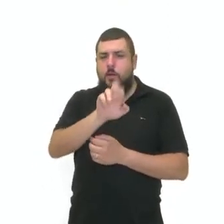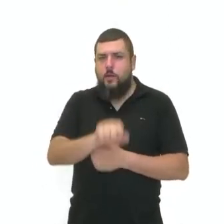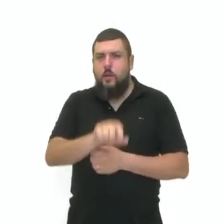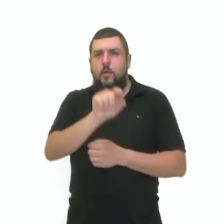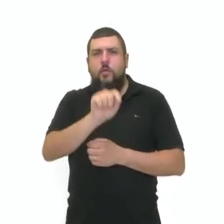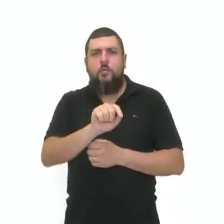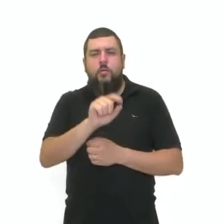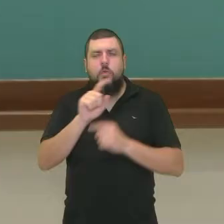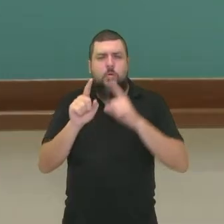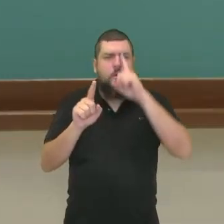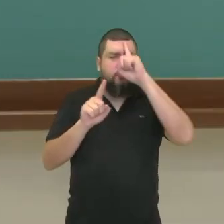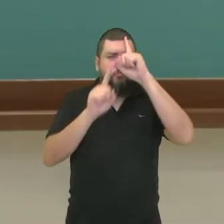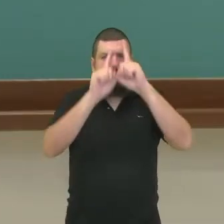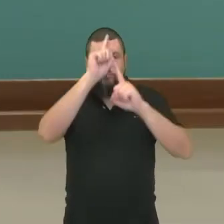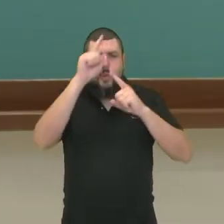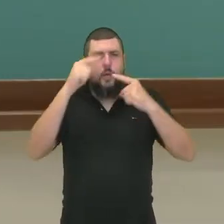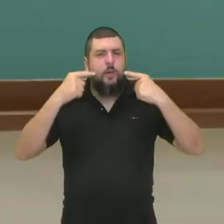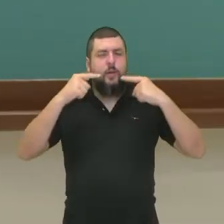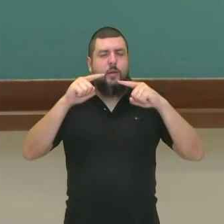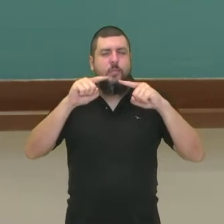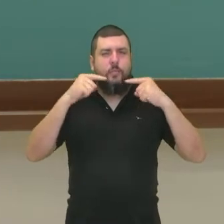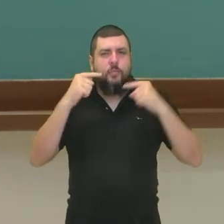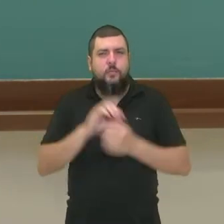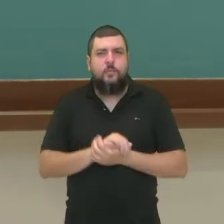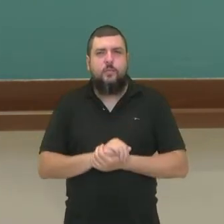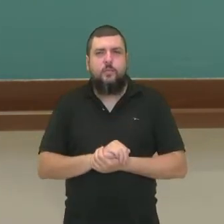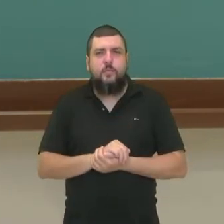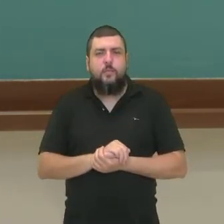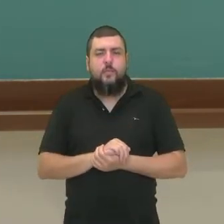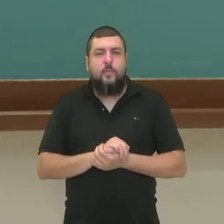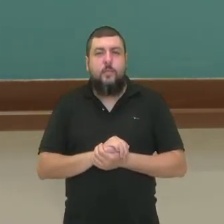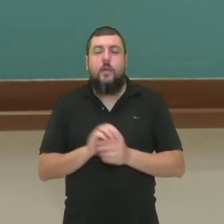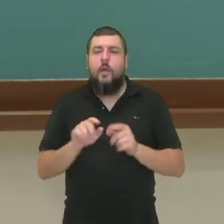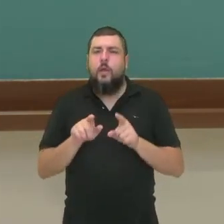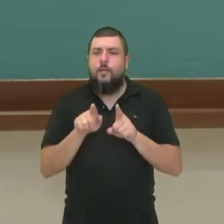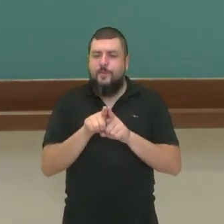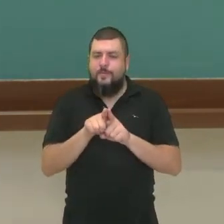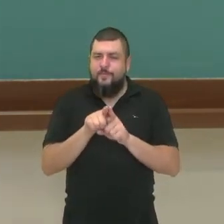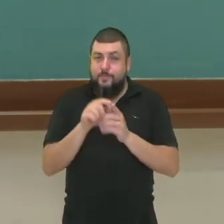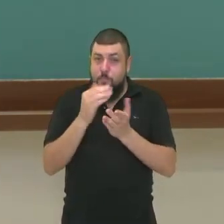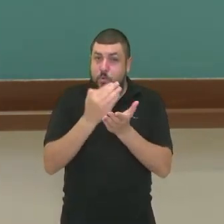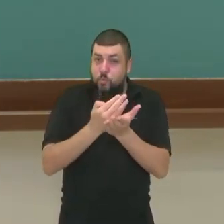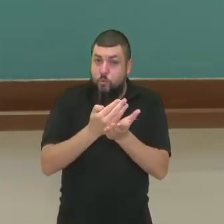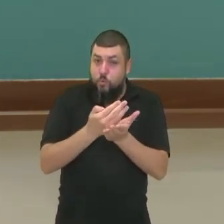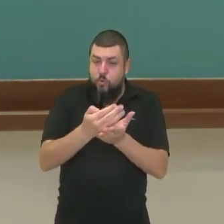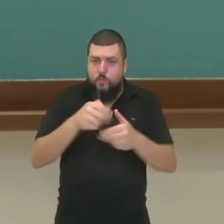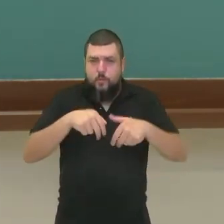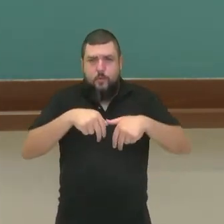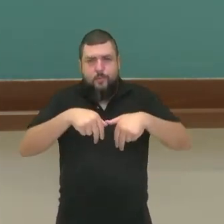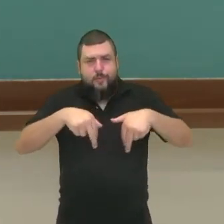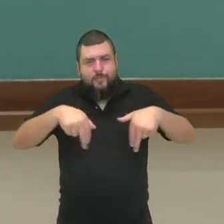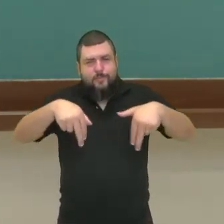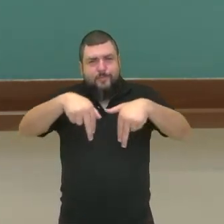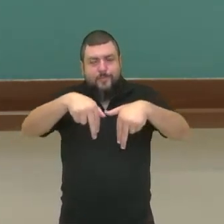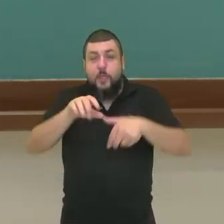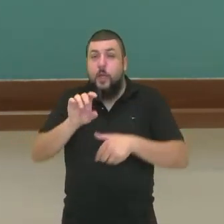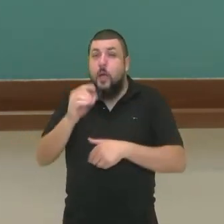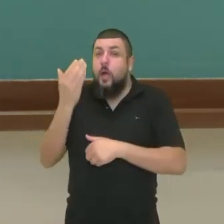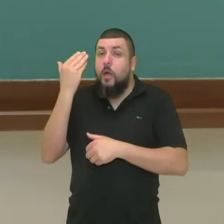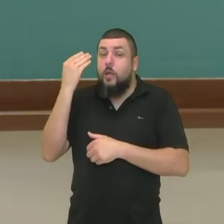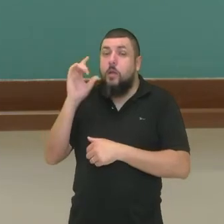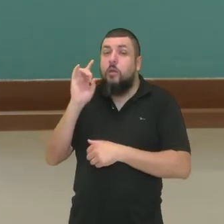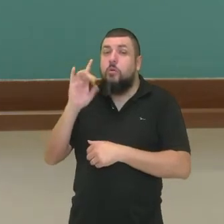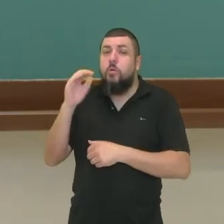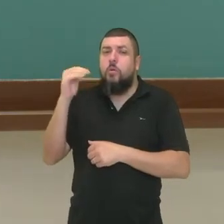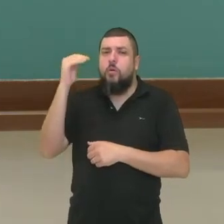improvisa rimas. E a gente podia colocar aqui também, né, que antes, no seu início, que a ciranda era feita só por adultos.